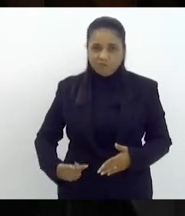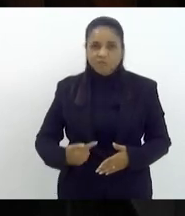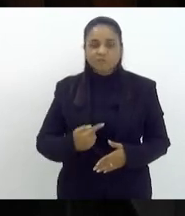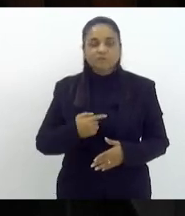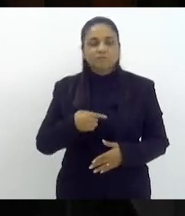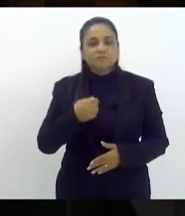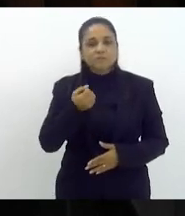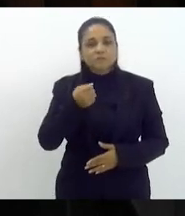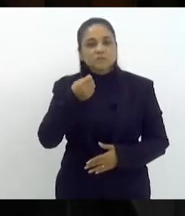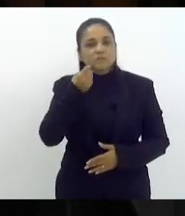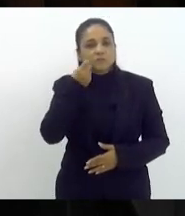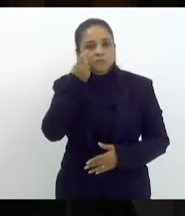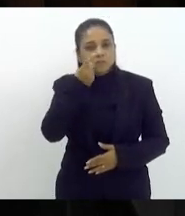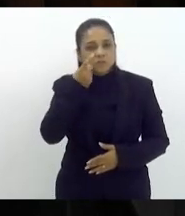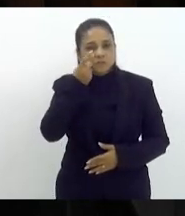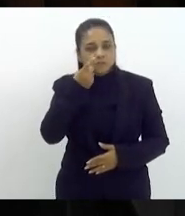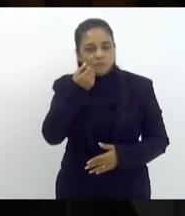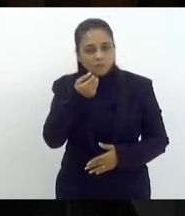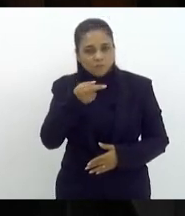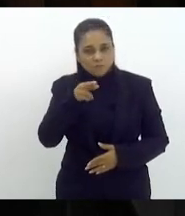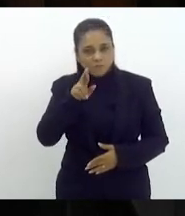Doutor Serginho